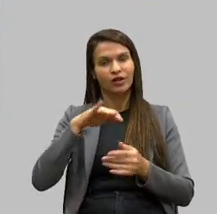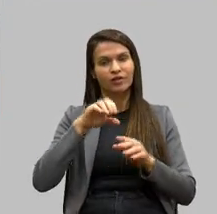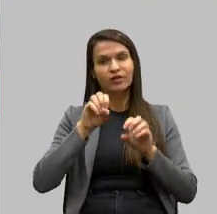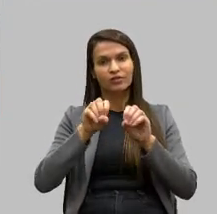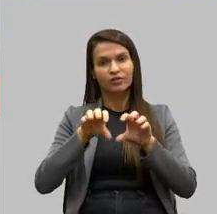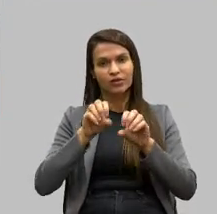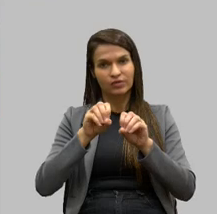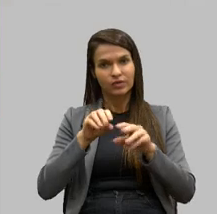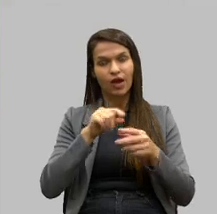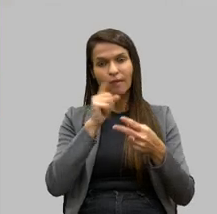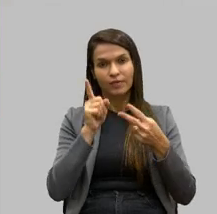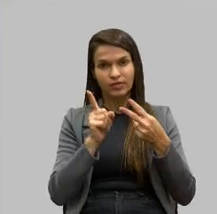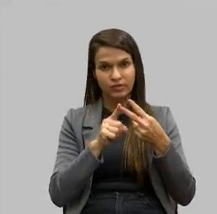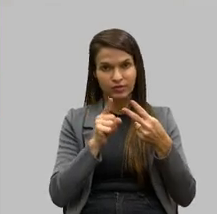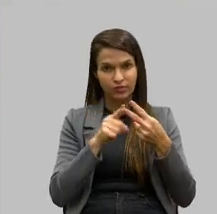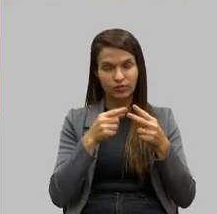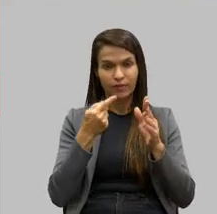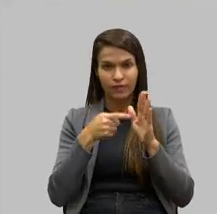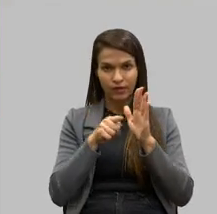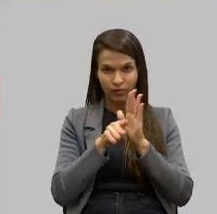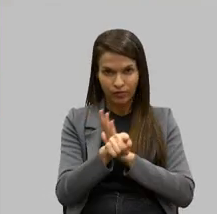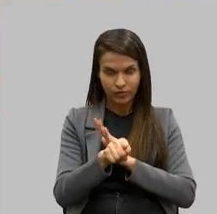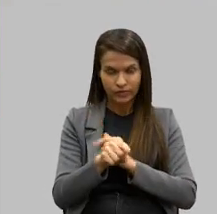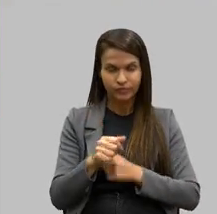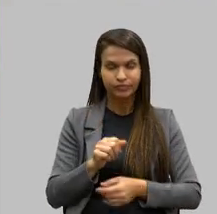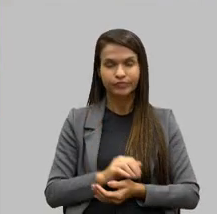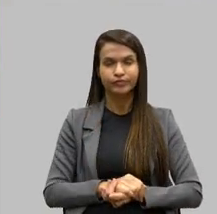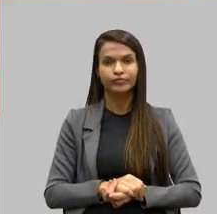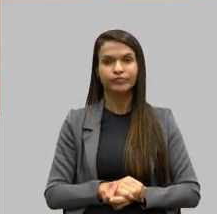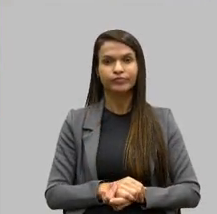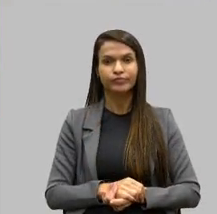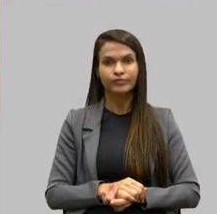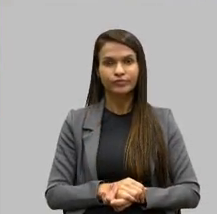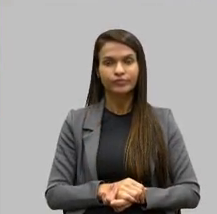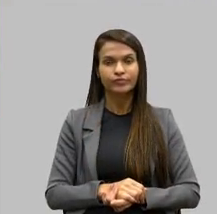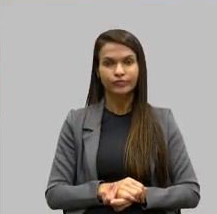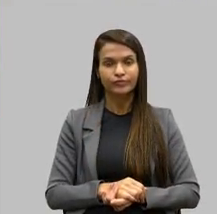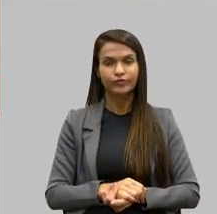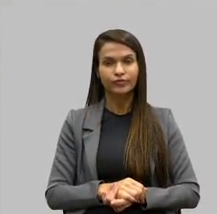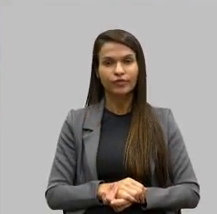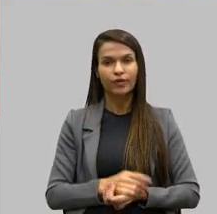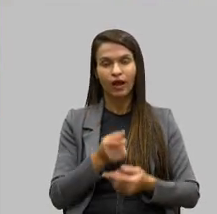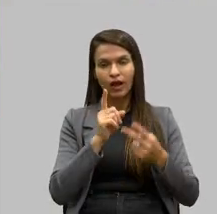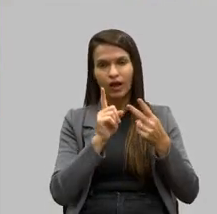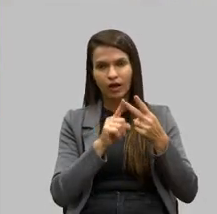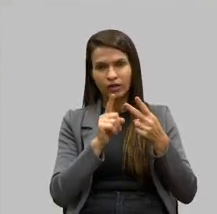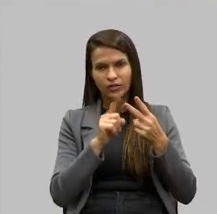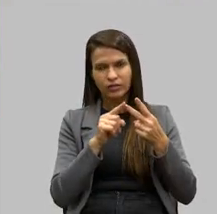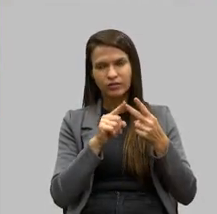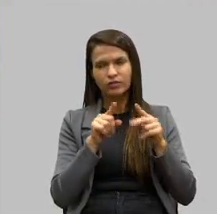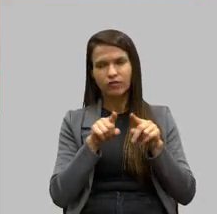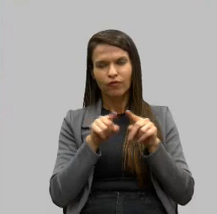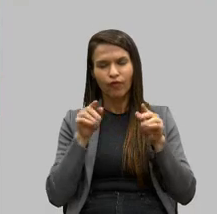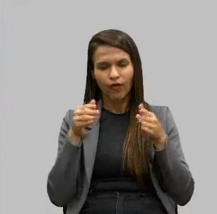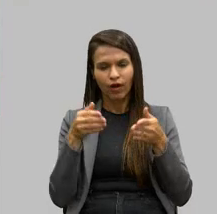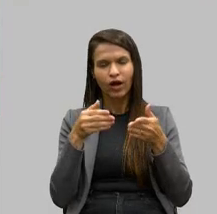É a segunda pergunta. E, junto com a segunda, que é a questão financeira,